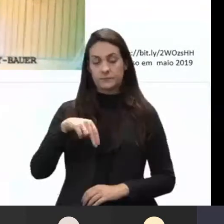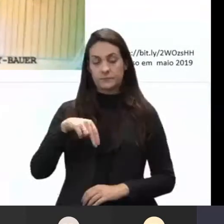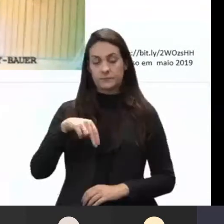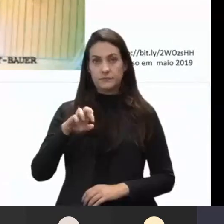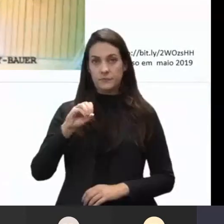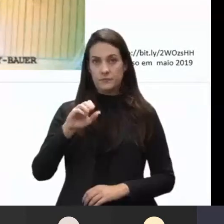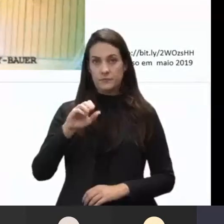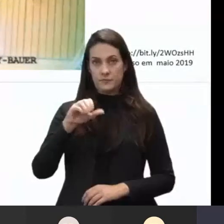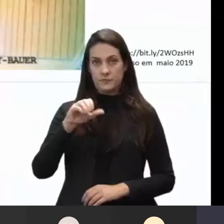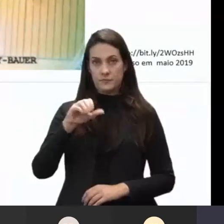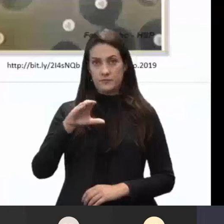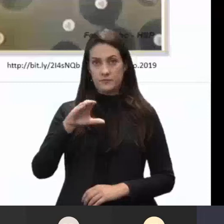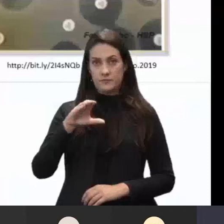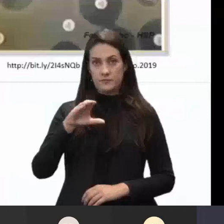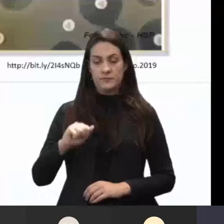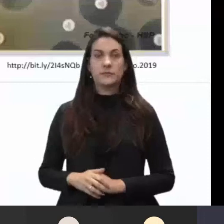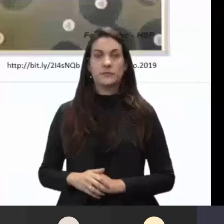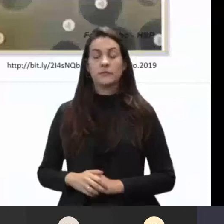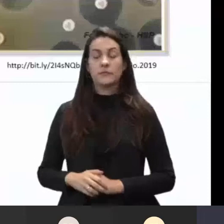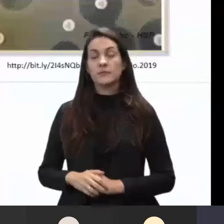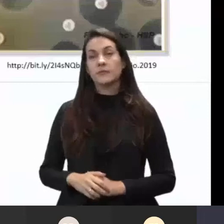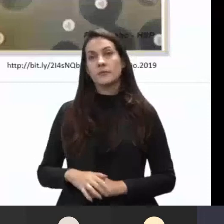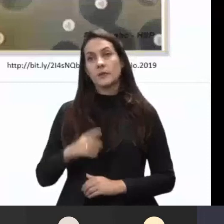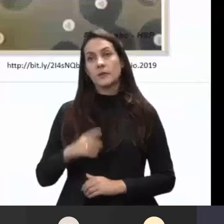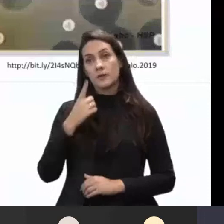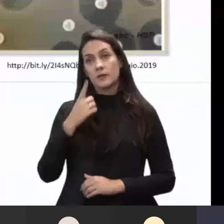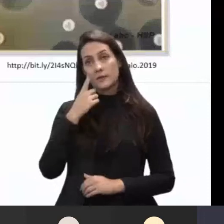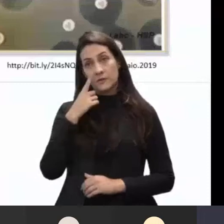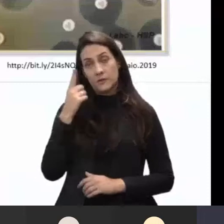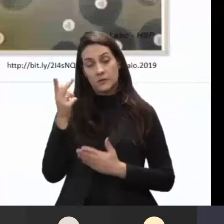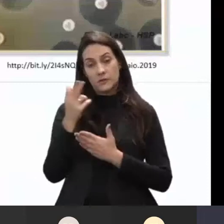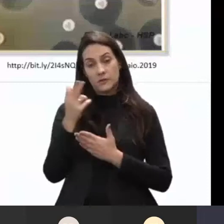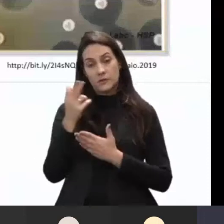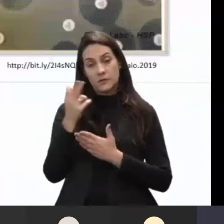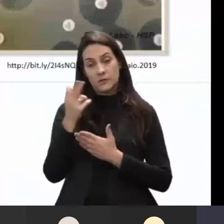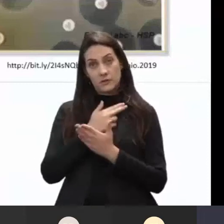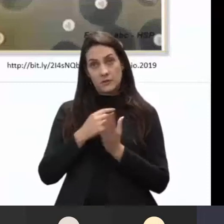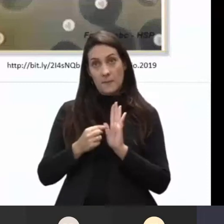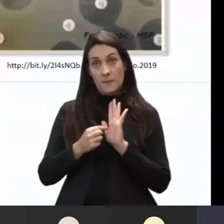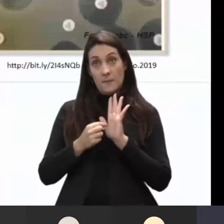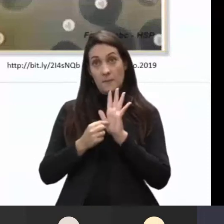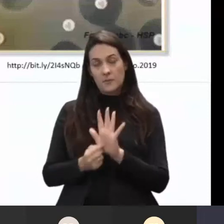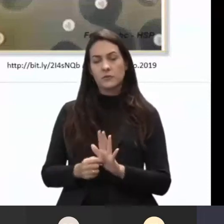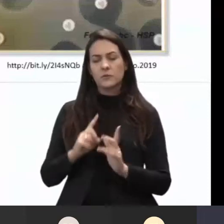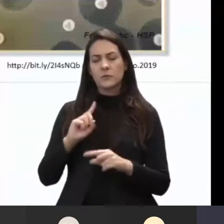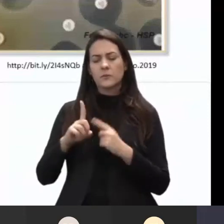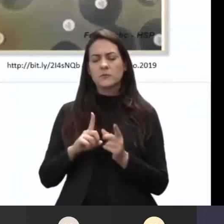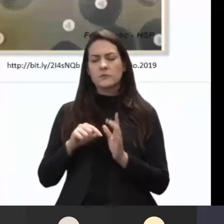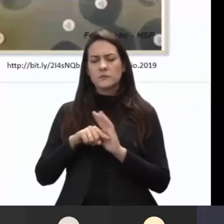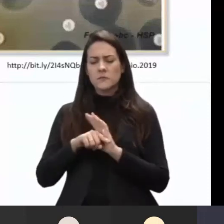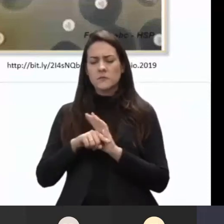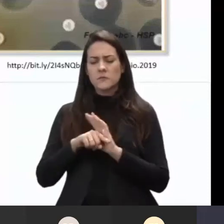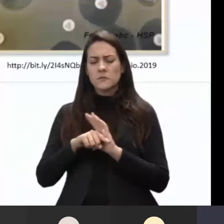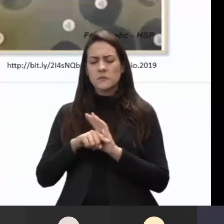Enterobacterias. E aqui é uma imagem mostrando quais são os